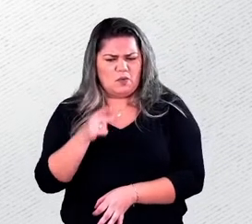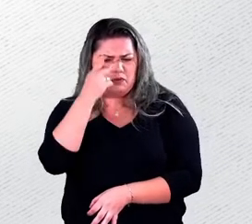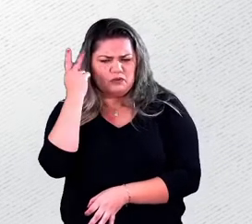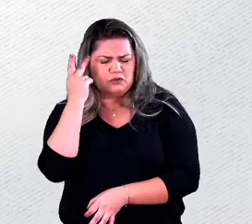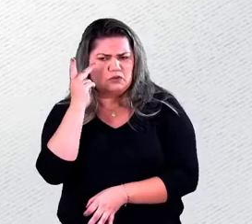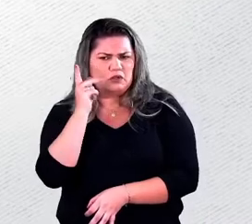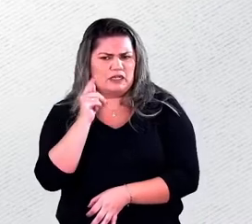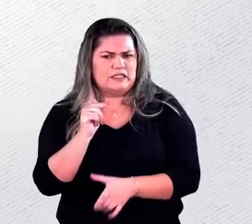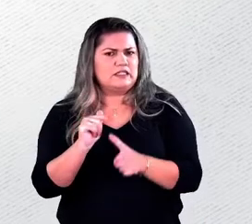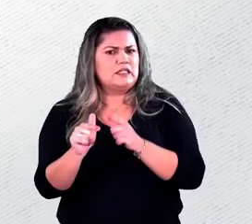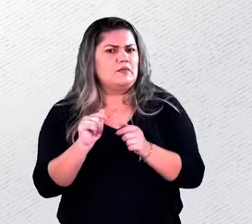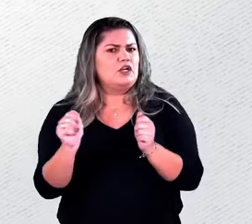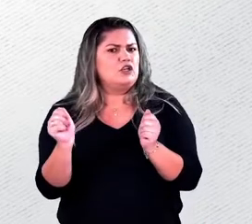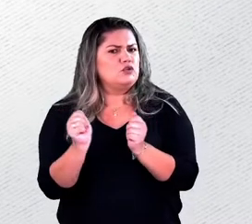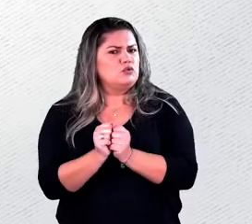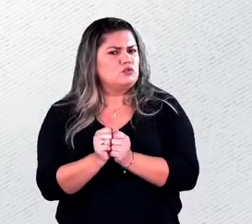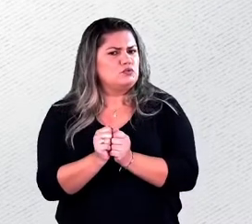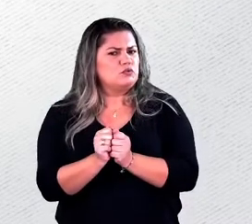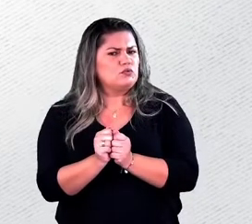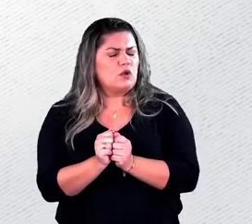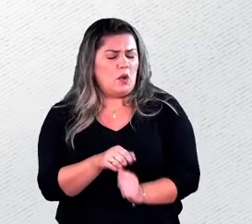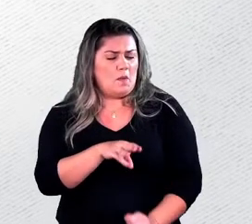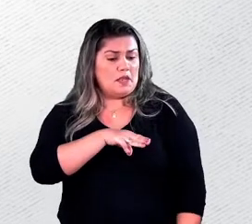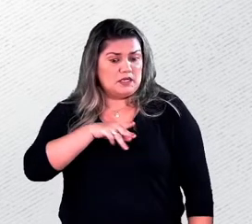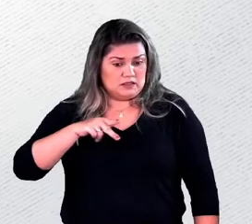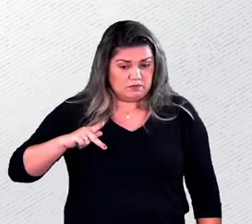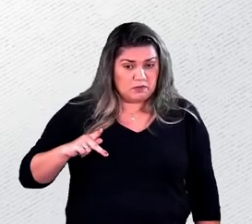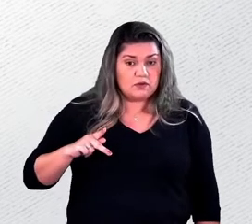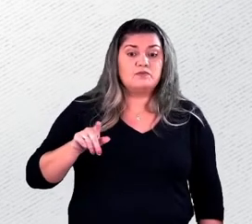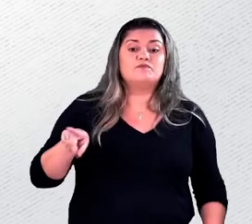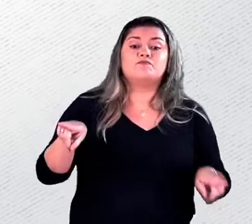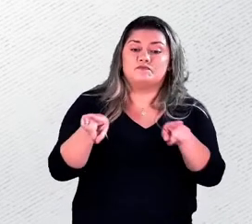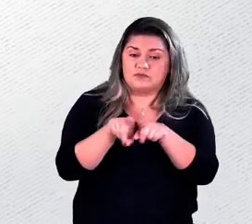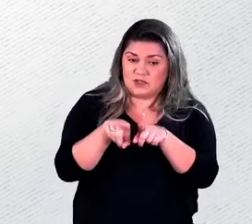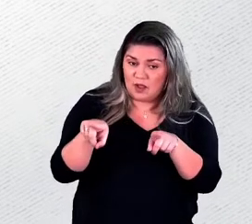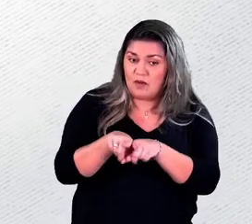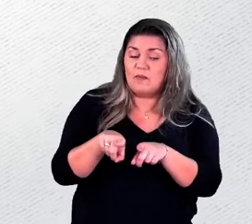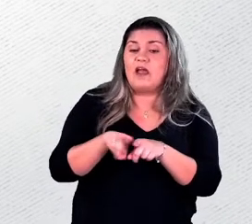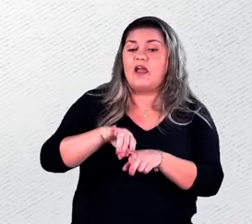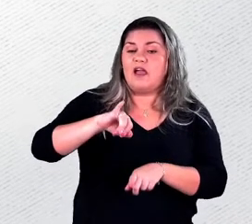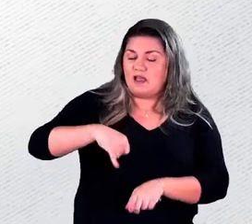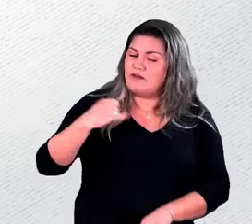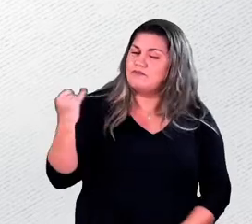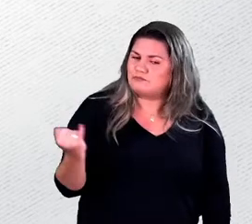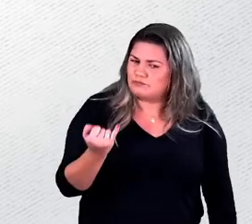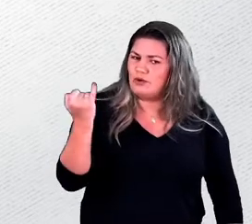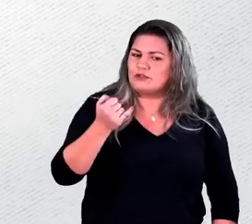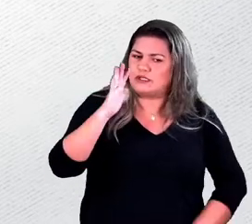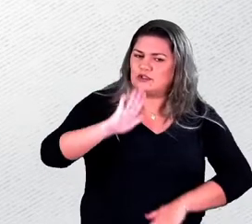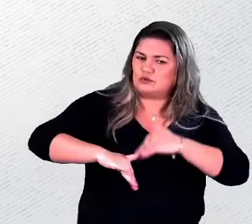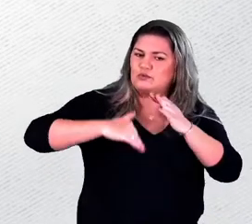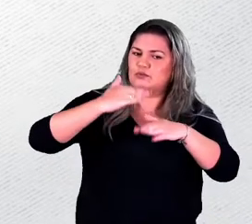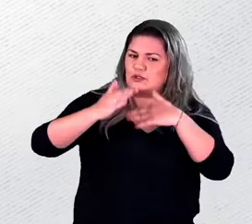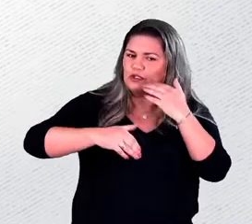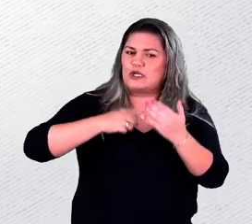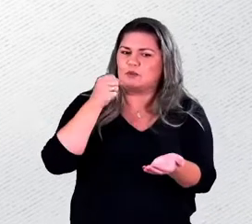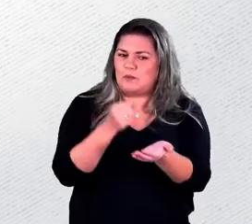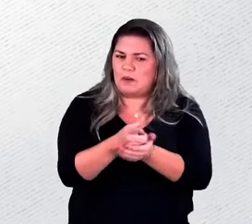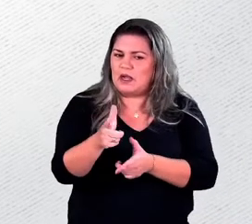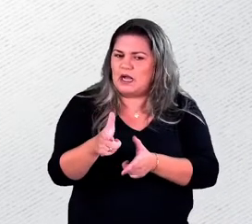Ministério Público o Ministério Público também é um agente importante no processo de insolvência